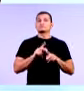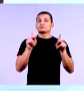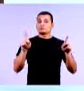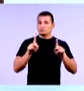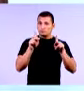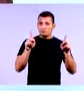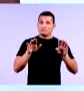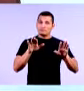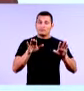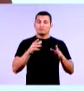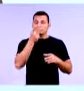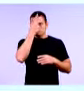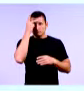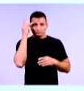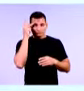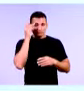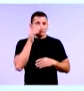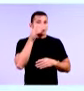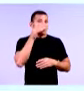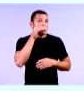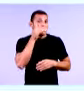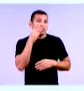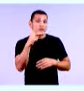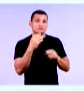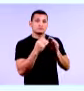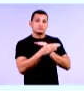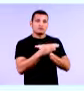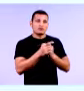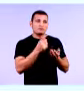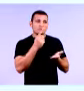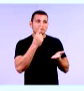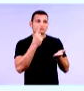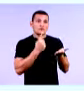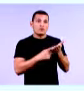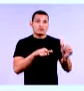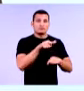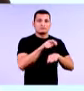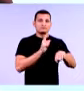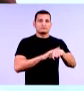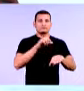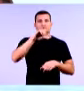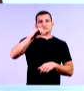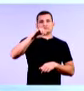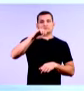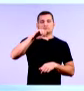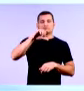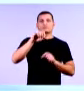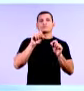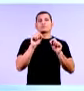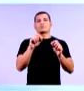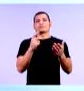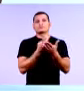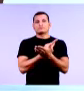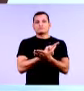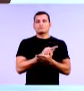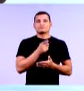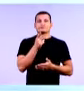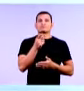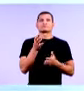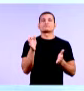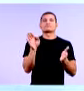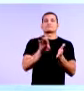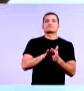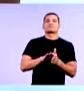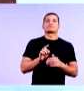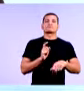alguém intercepta sua mensagem e marca para as 9, né? Bom, o que acontece? Você chega, fica lá,